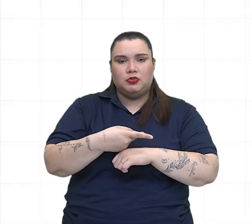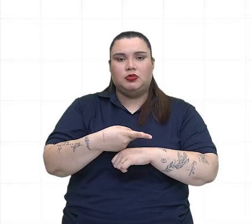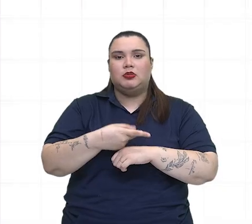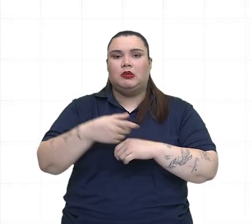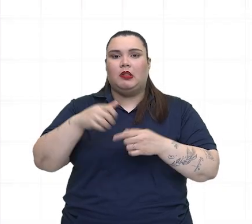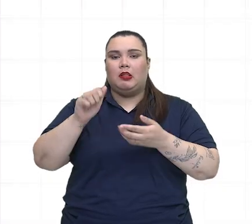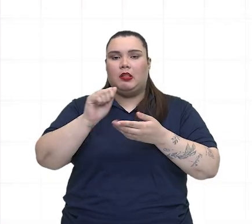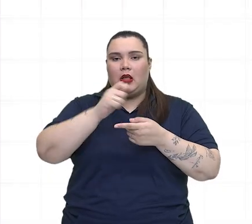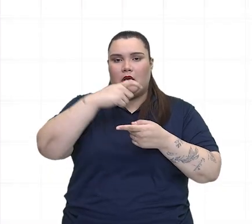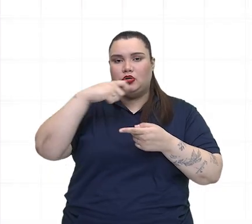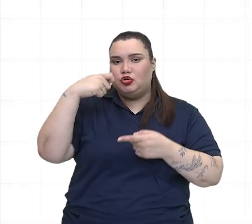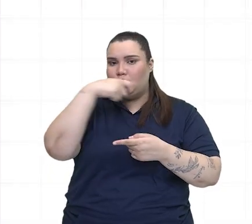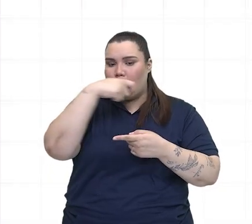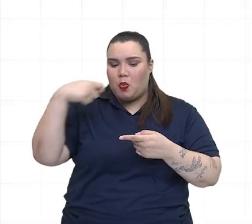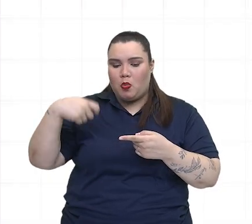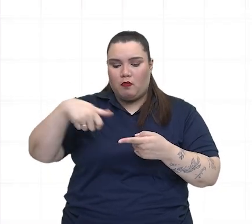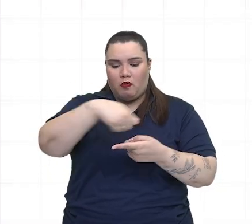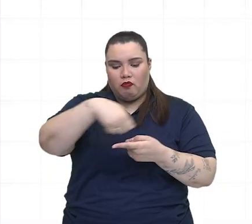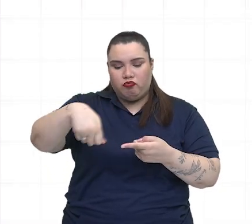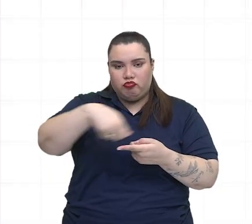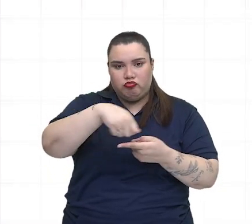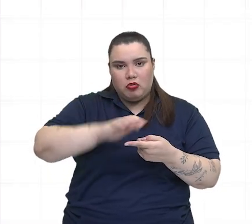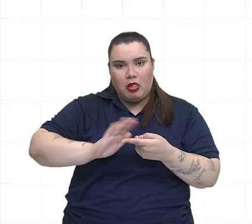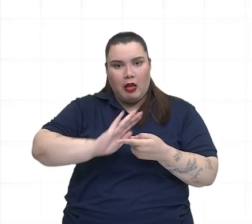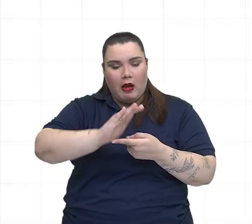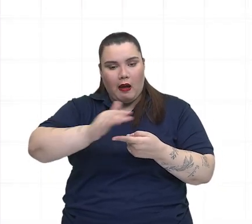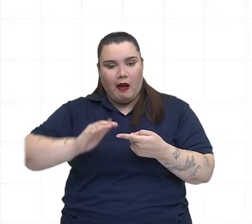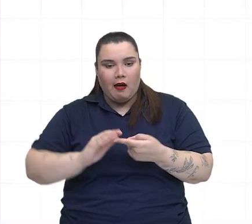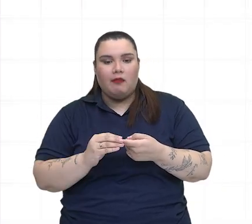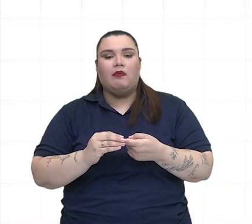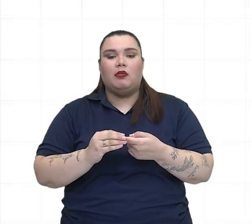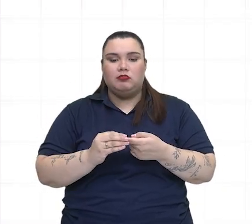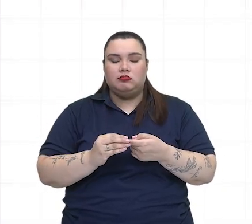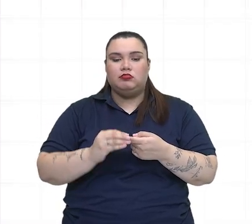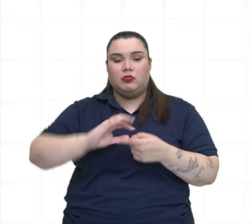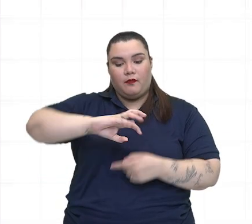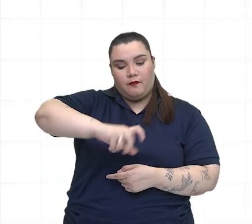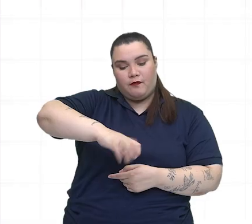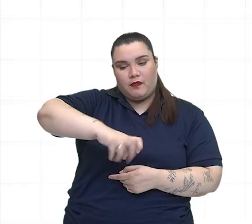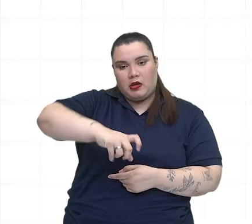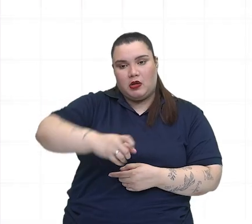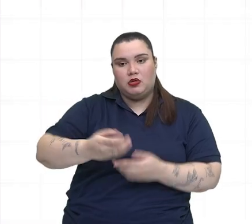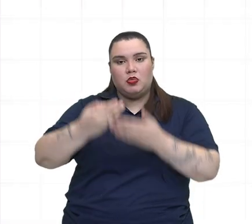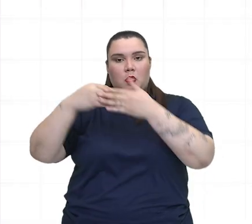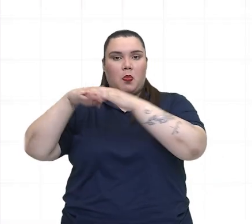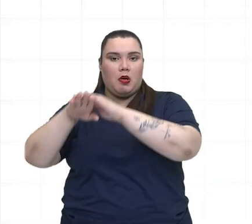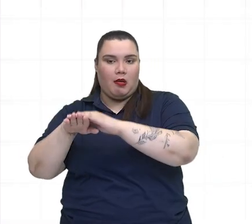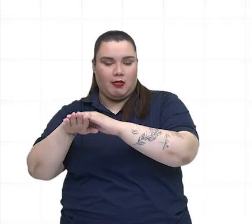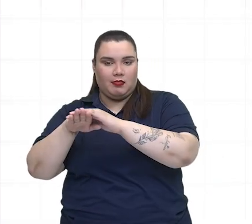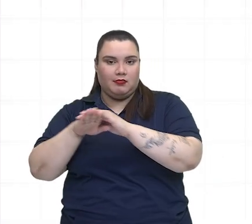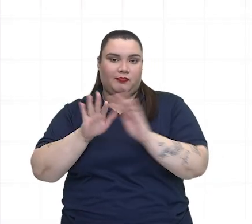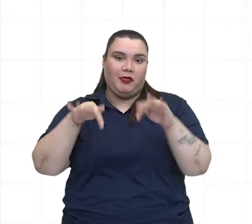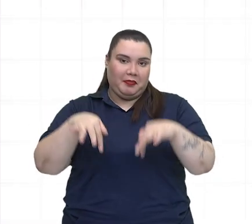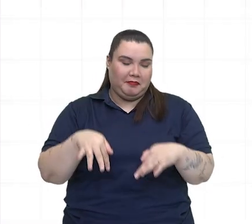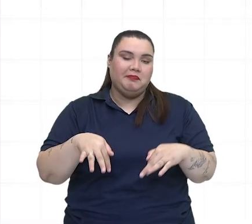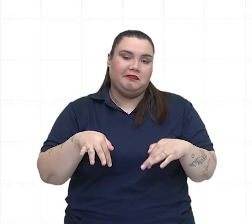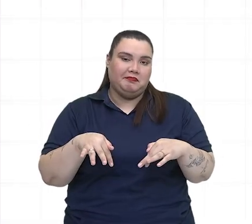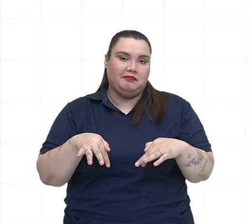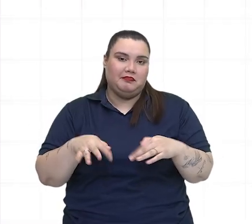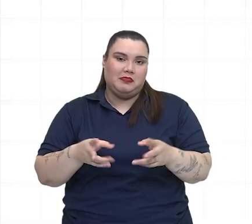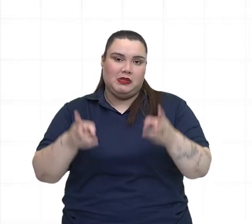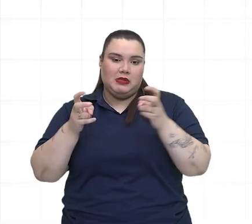boca. Depois, fechar a torneira, guardar a escova. Fim, né? Então, observe que nós tivemos